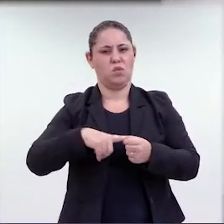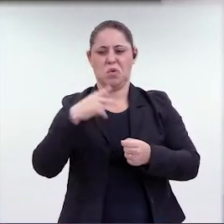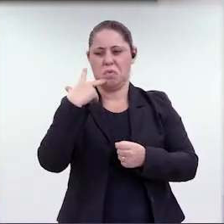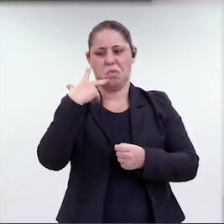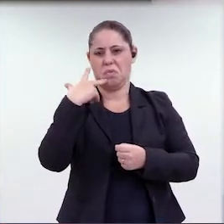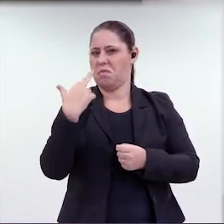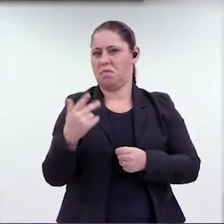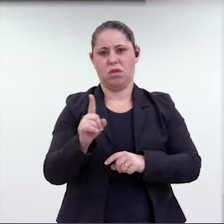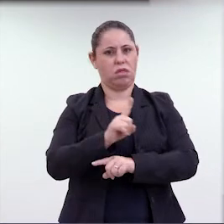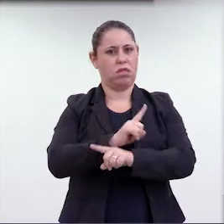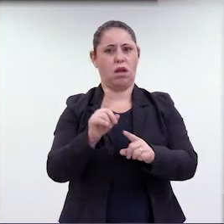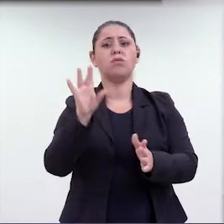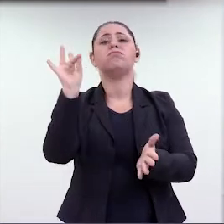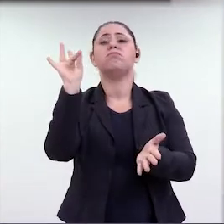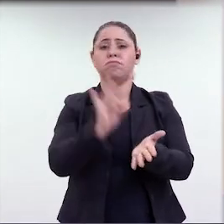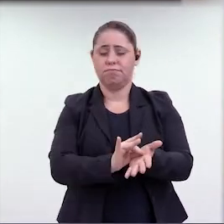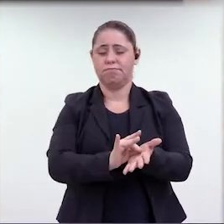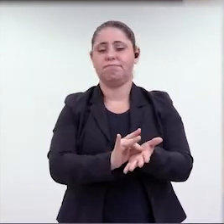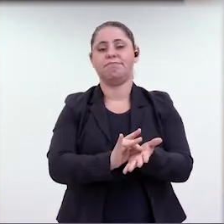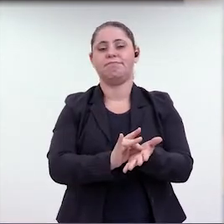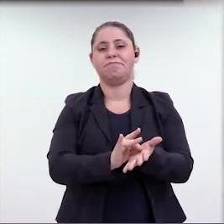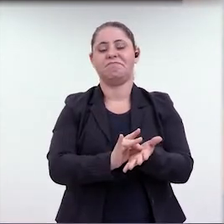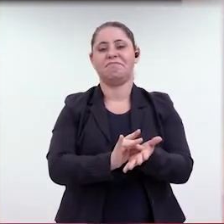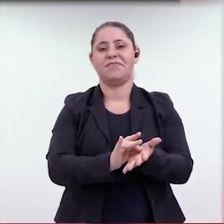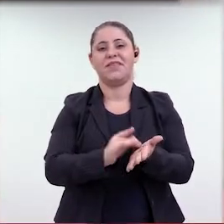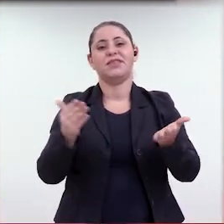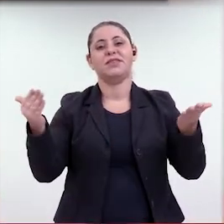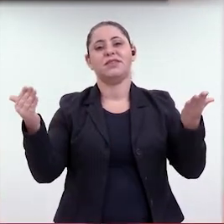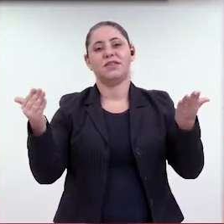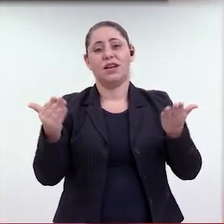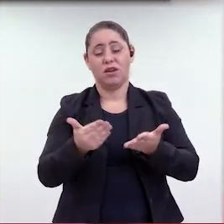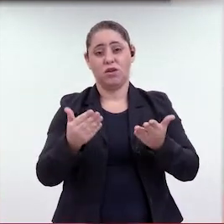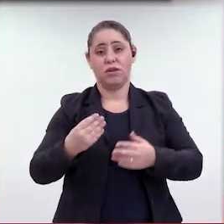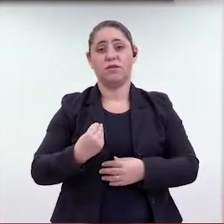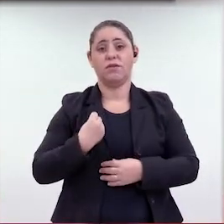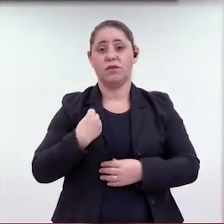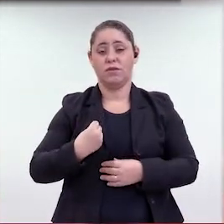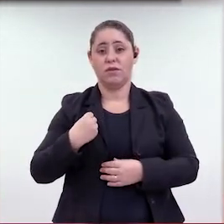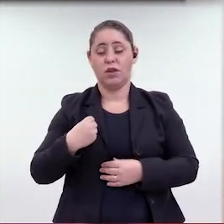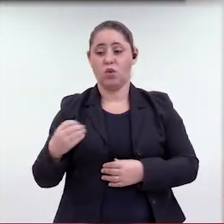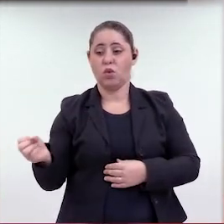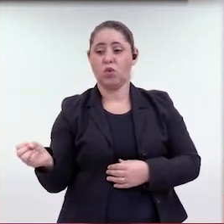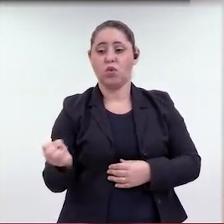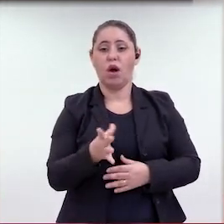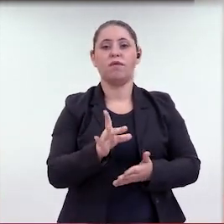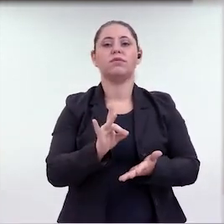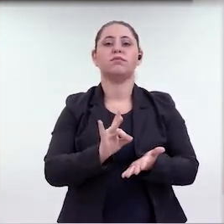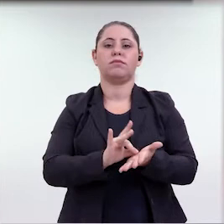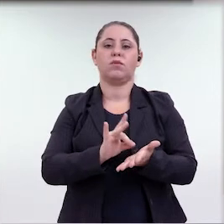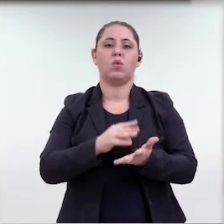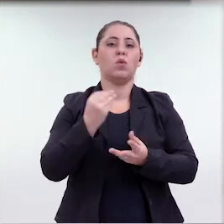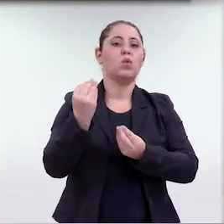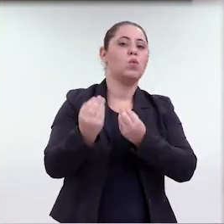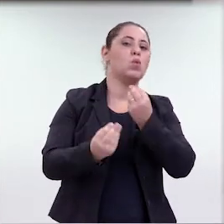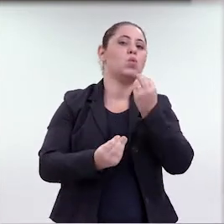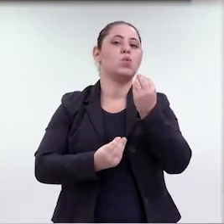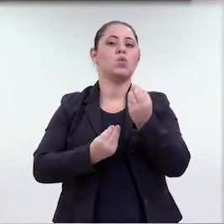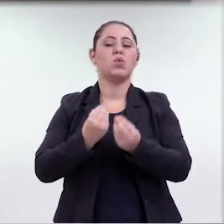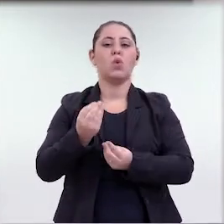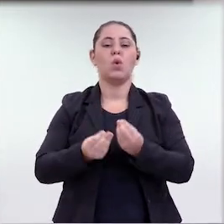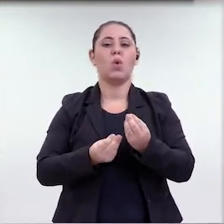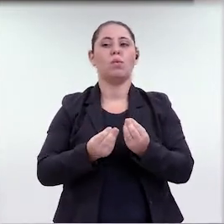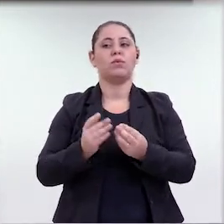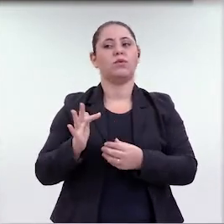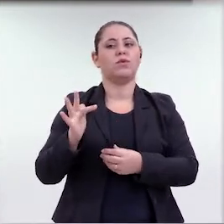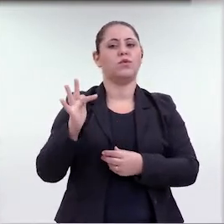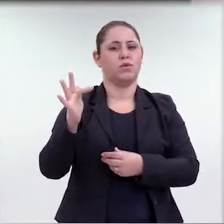já. A gente está vivendo uma nova realidade. Como a gente vai reagir diante